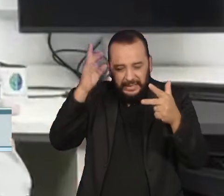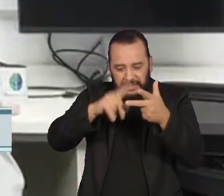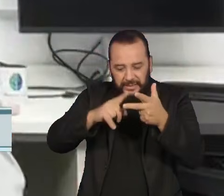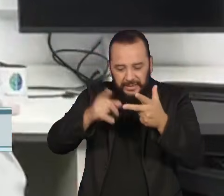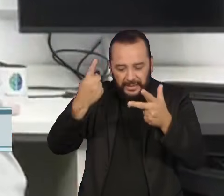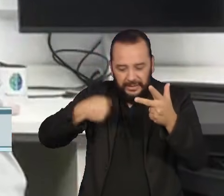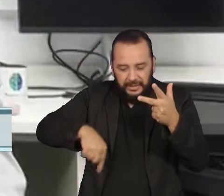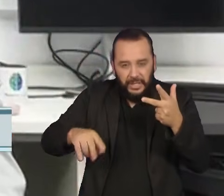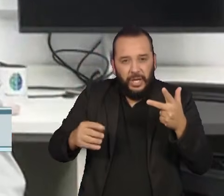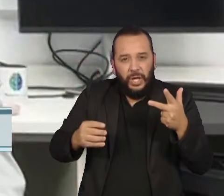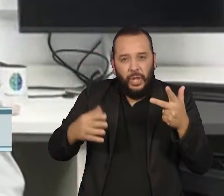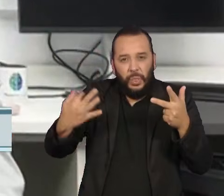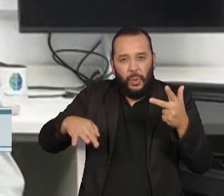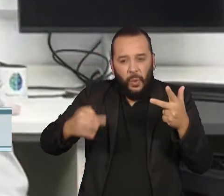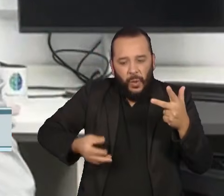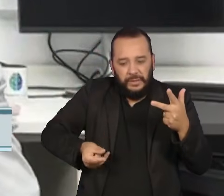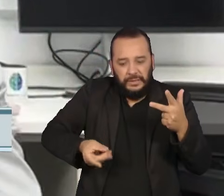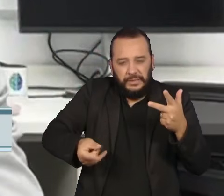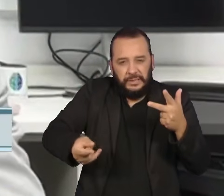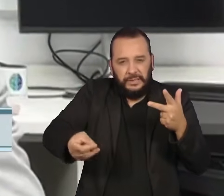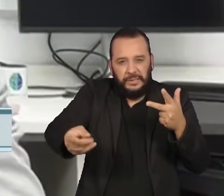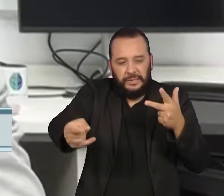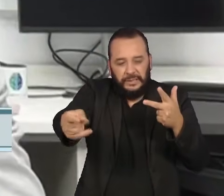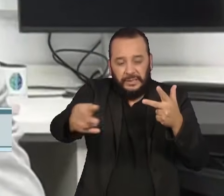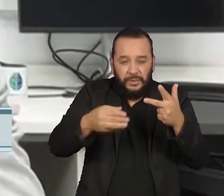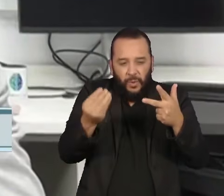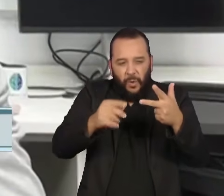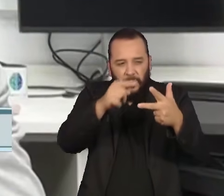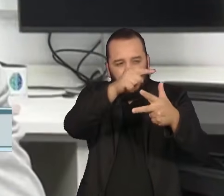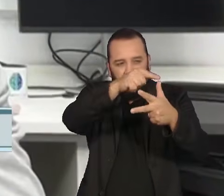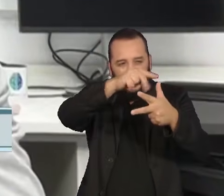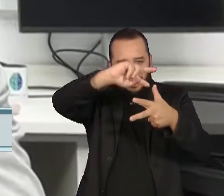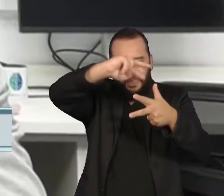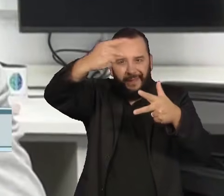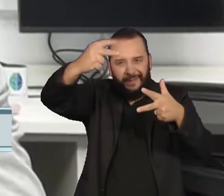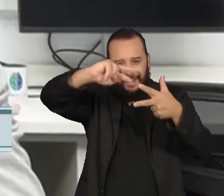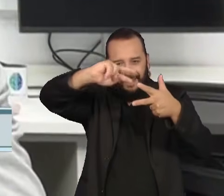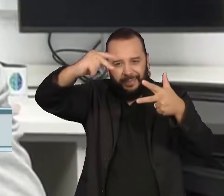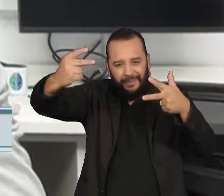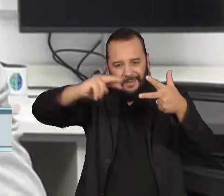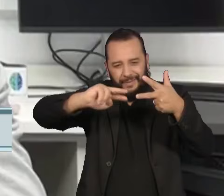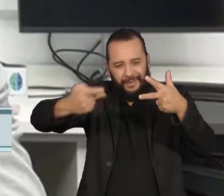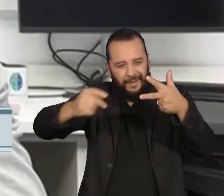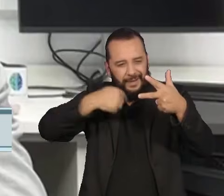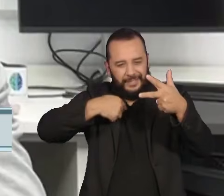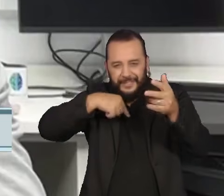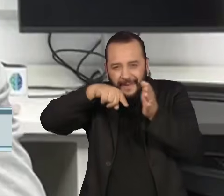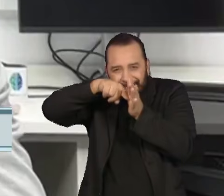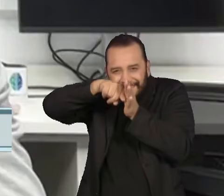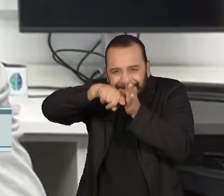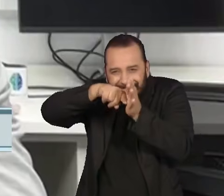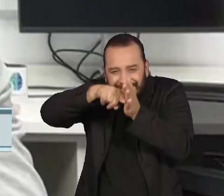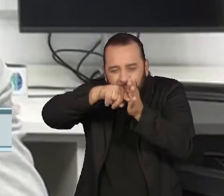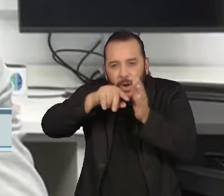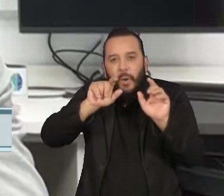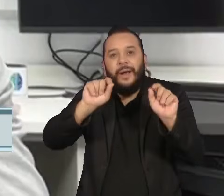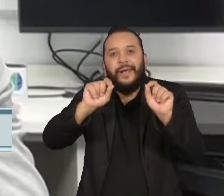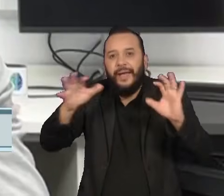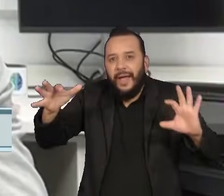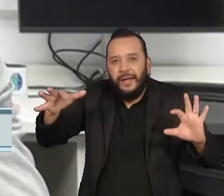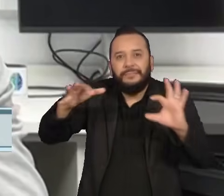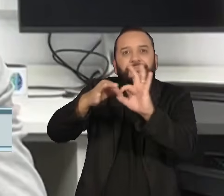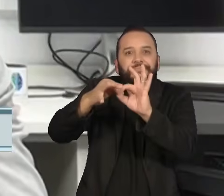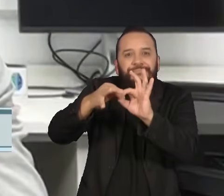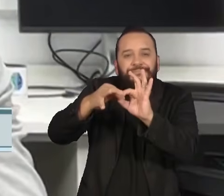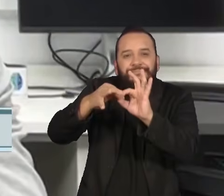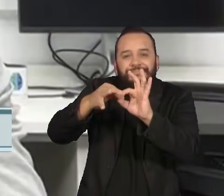pode cruzar essas variabilidades. E aí, a partir desse cruzamento, a gente consegue entender o que é comum e aquilo